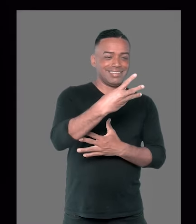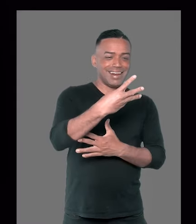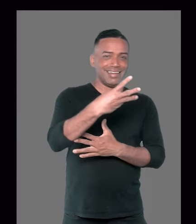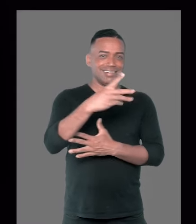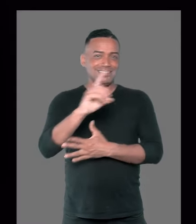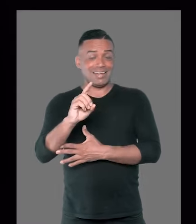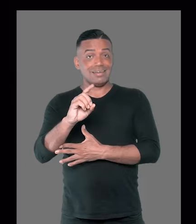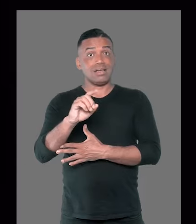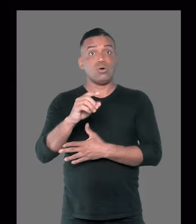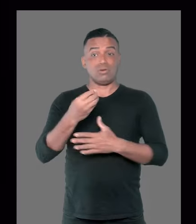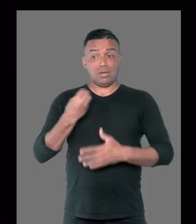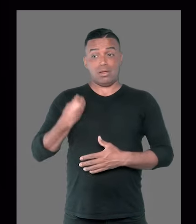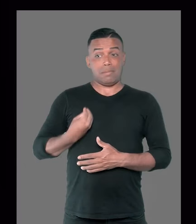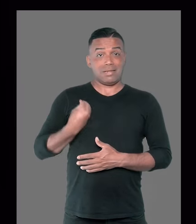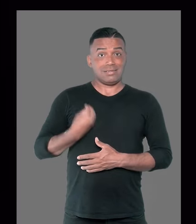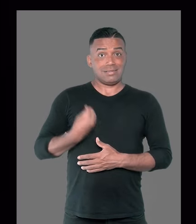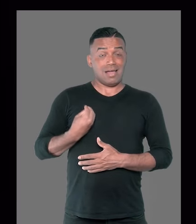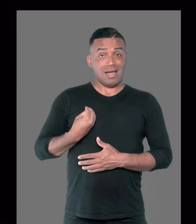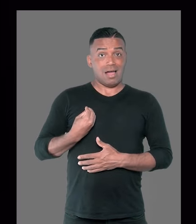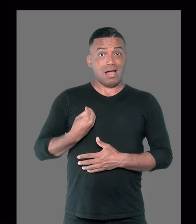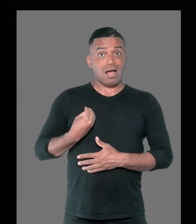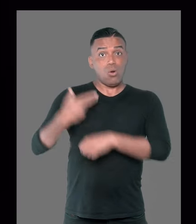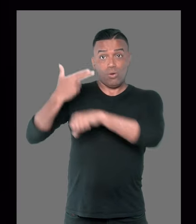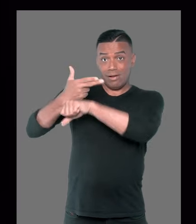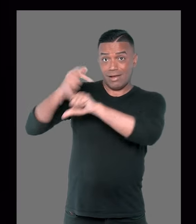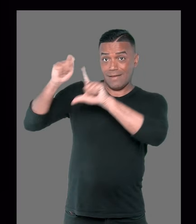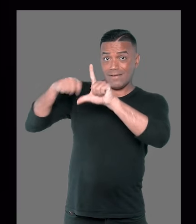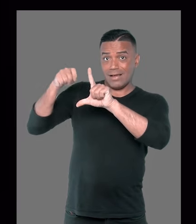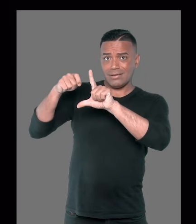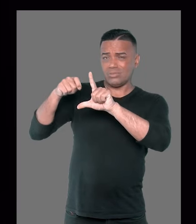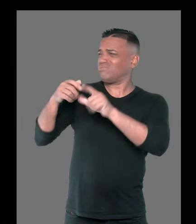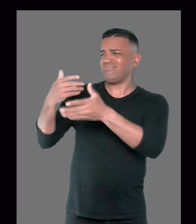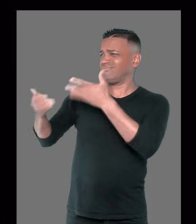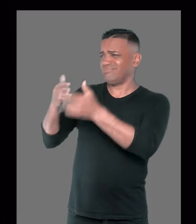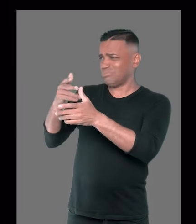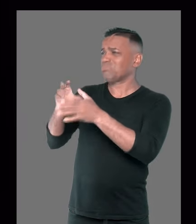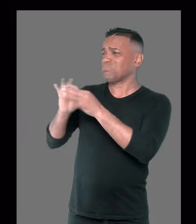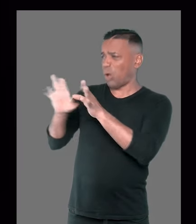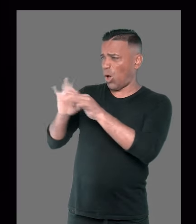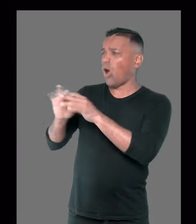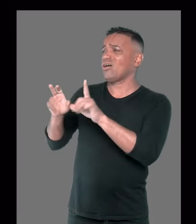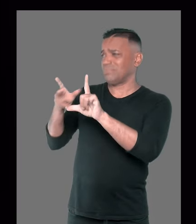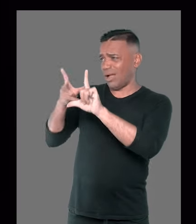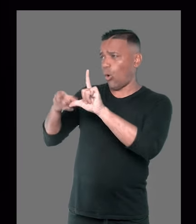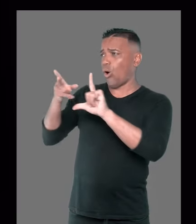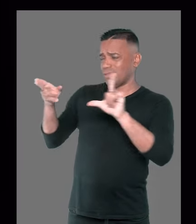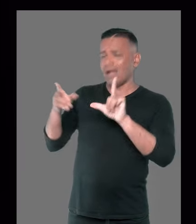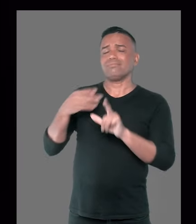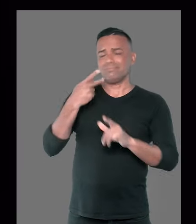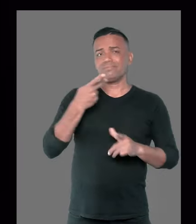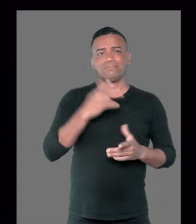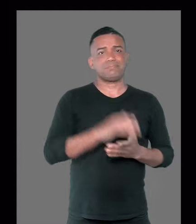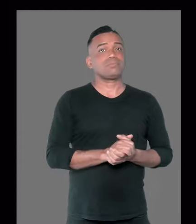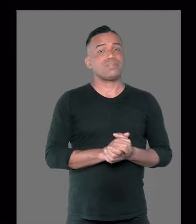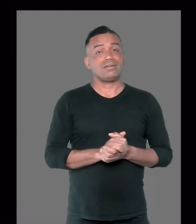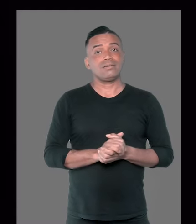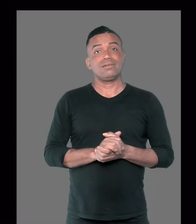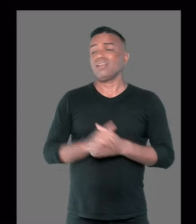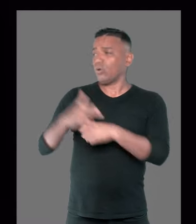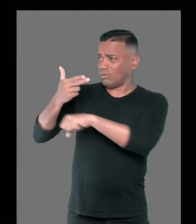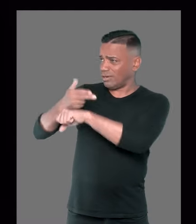tá mitindo ao vivo ou só tá sendo gravado hã pode falar que se quiser cortar alguma coisa pode não mas imagine que